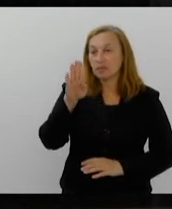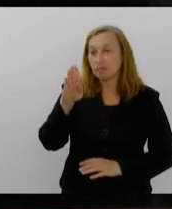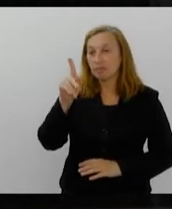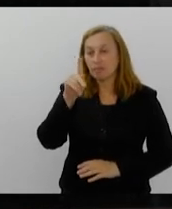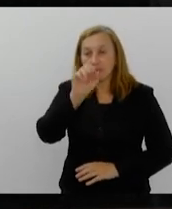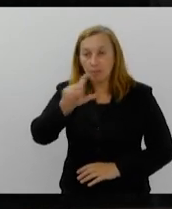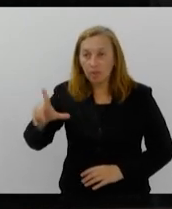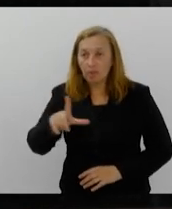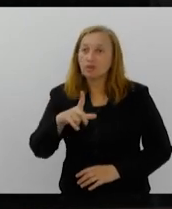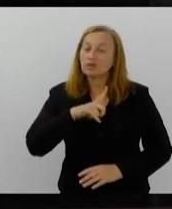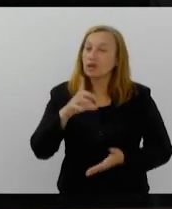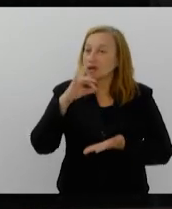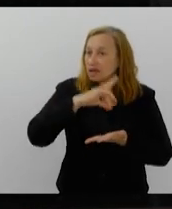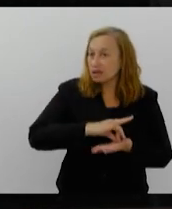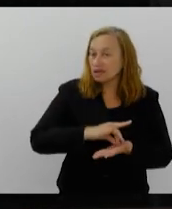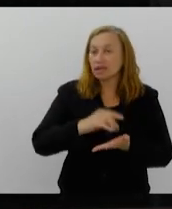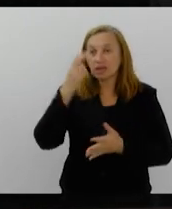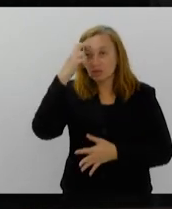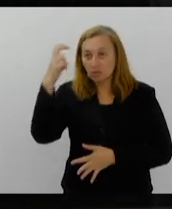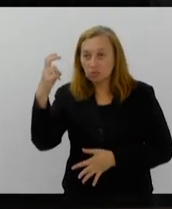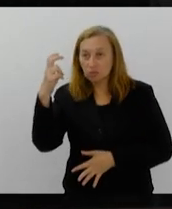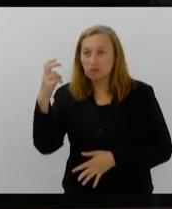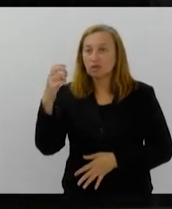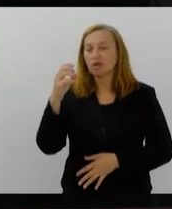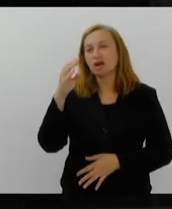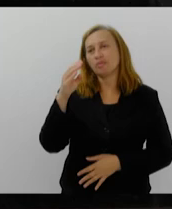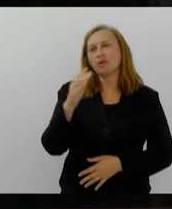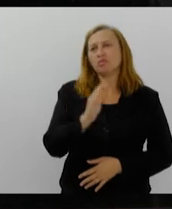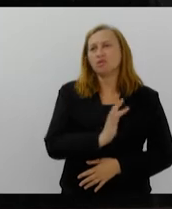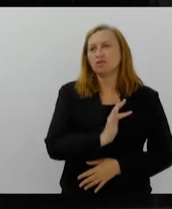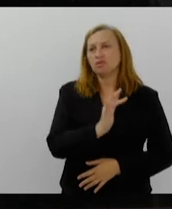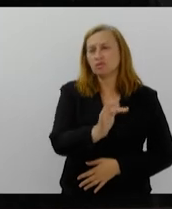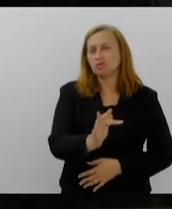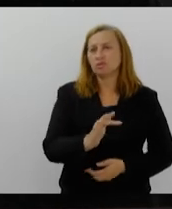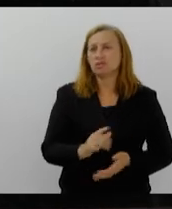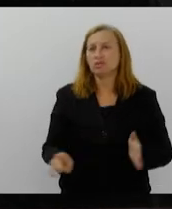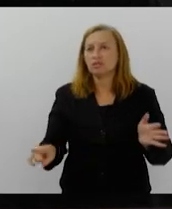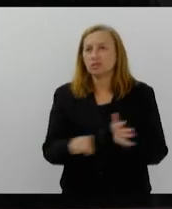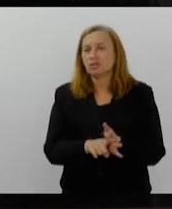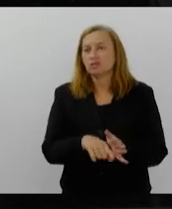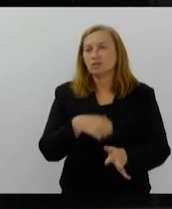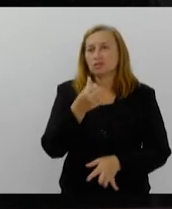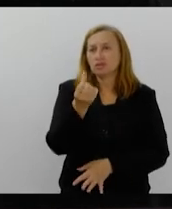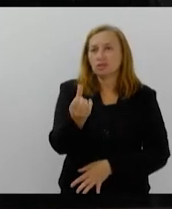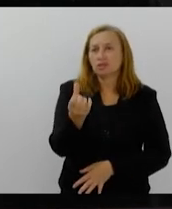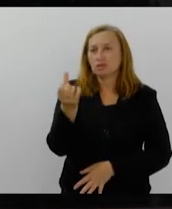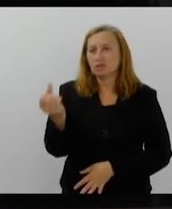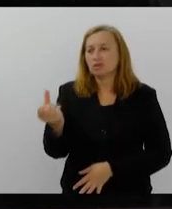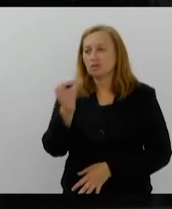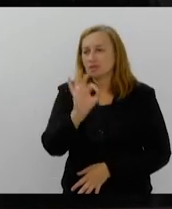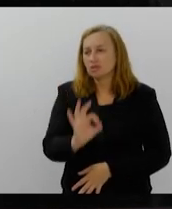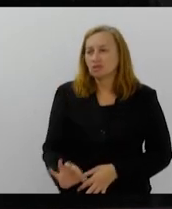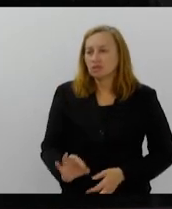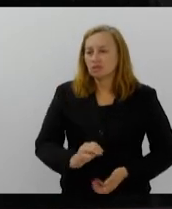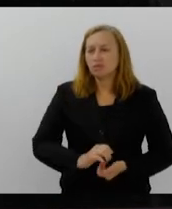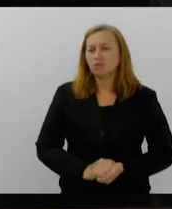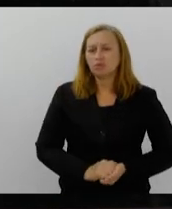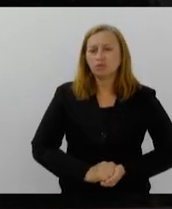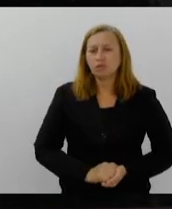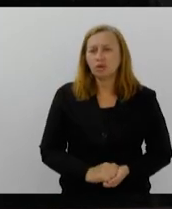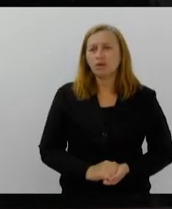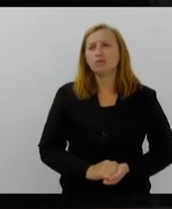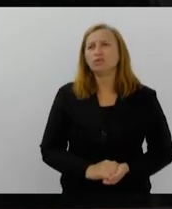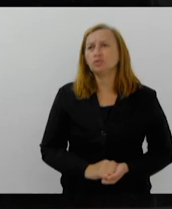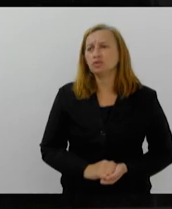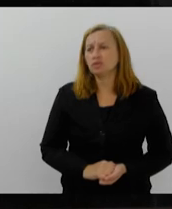por exemplo, a realidade da cultura da Baixada Fluminense sendo reduzida em 66%. Agora eu pergunto para